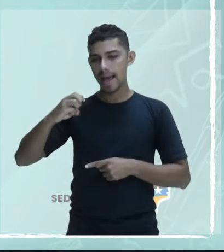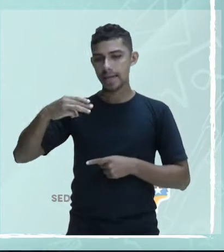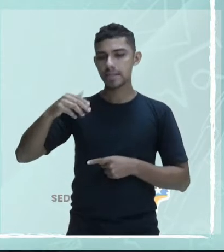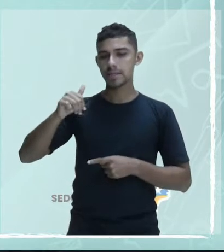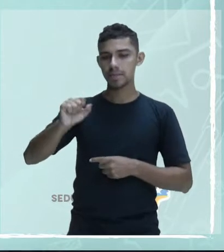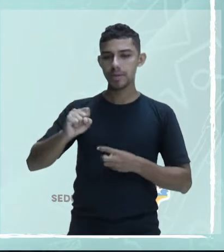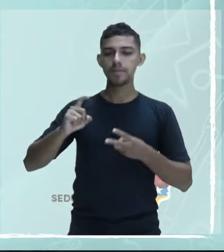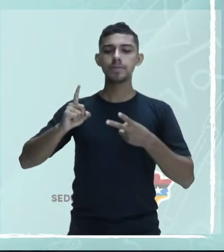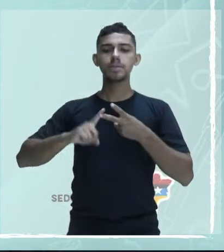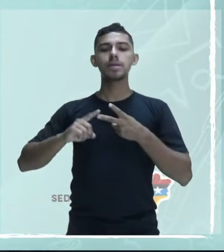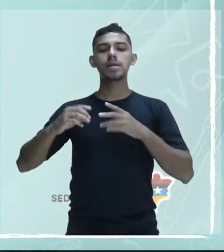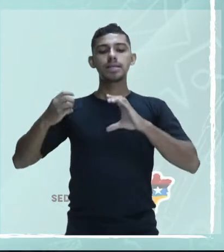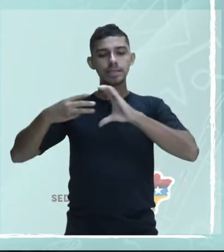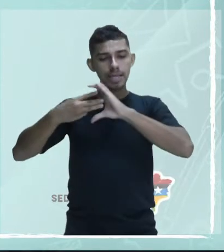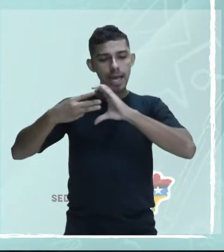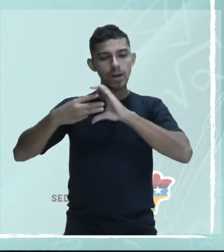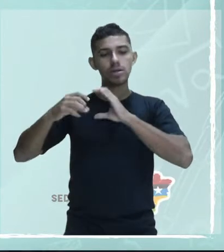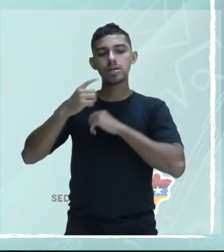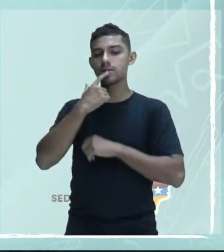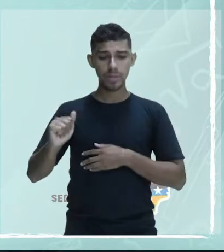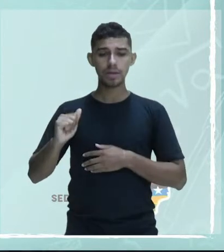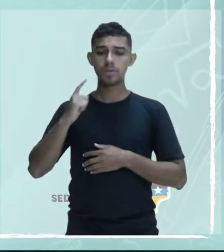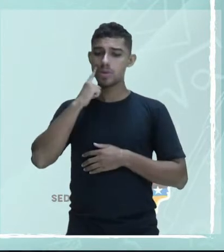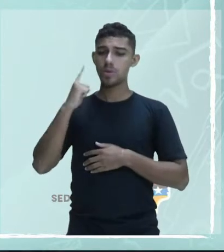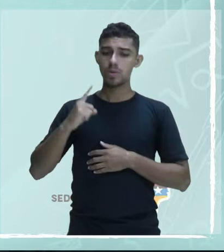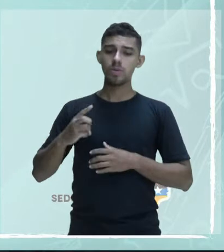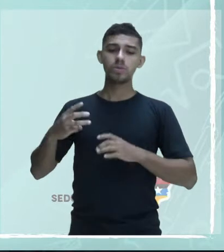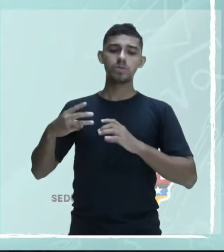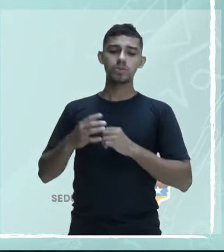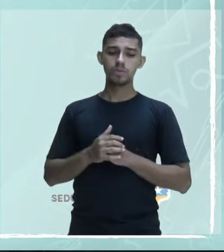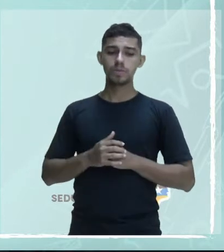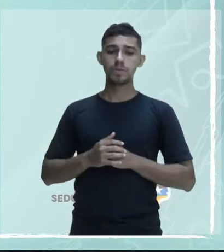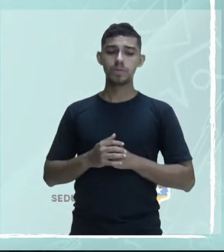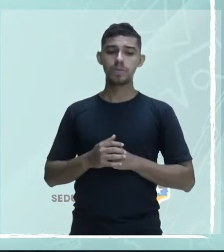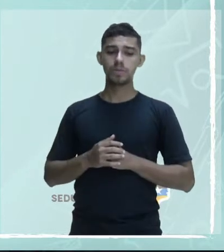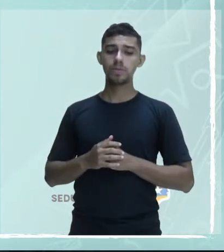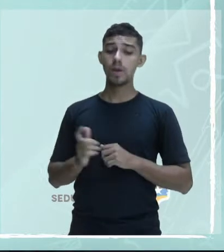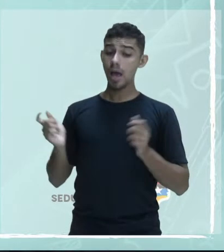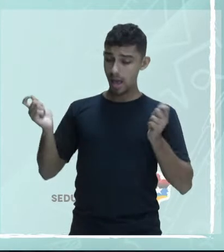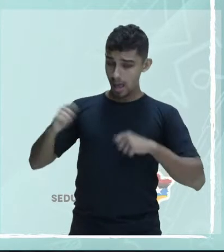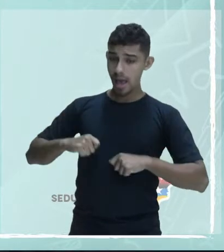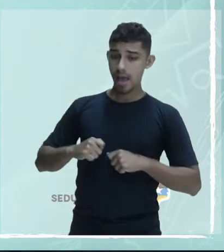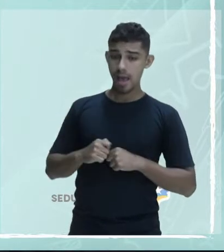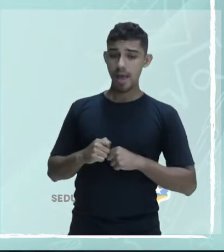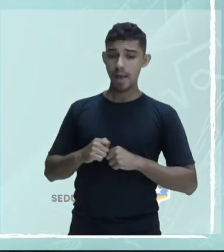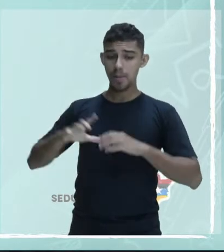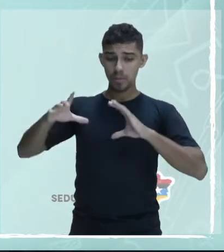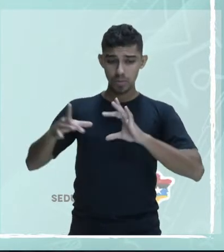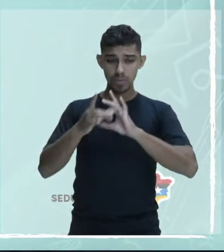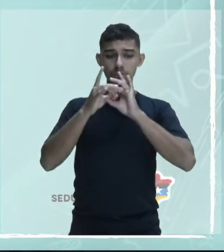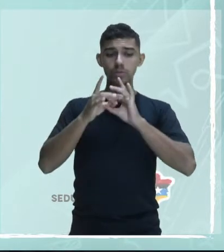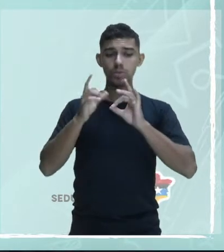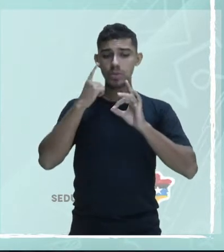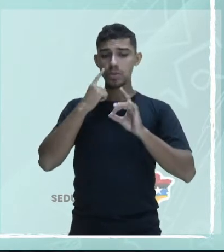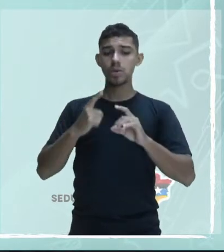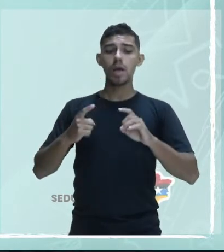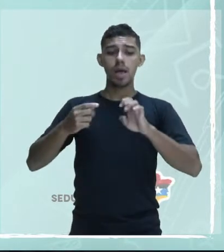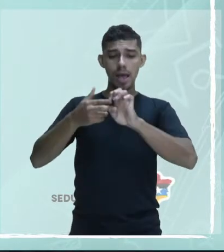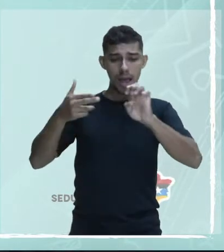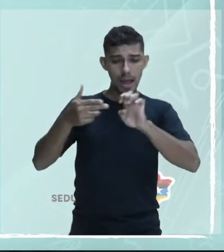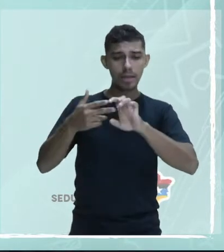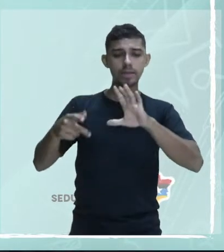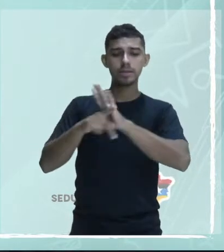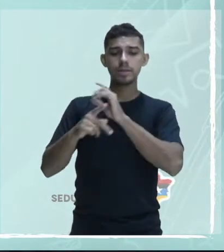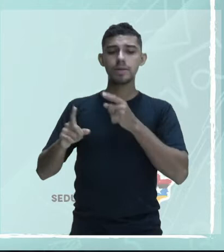células sanguíneas e elementos figurados. O plasma é o componente líquido do sangue. Os elementos